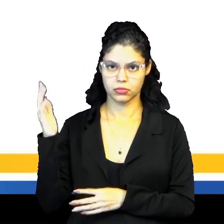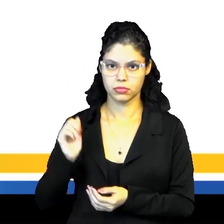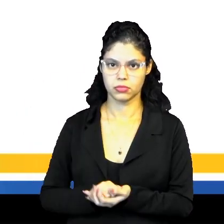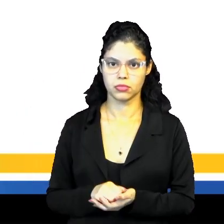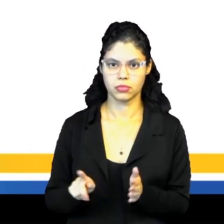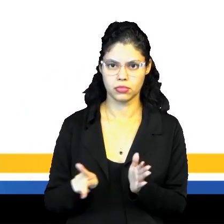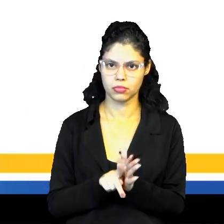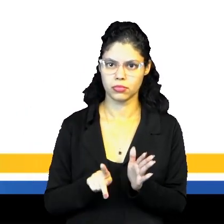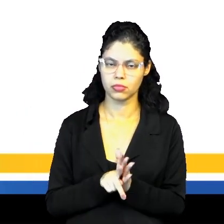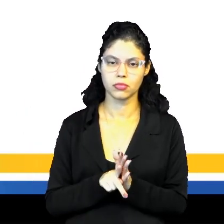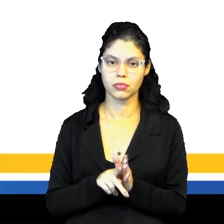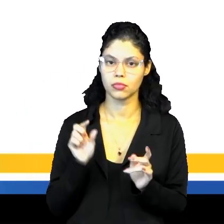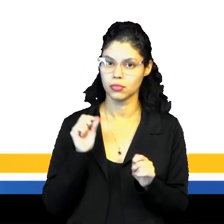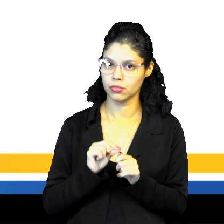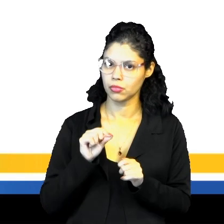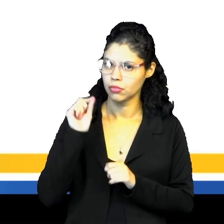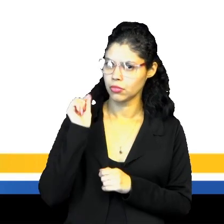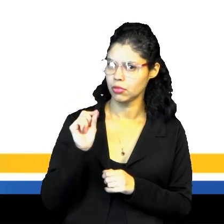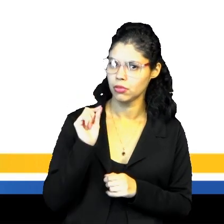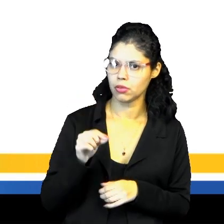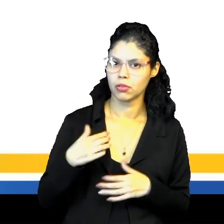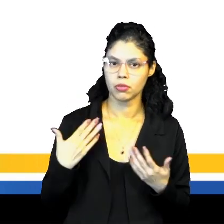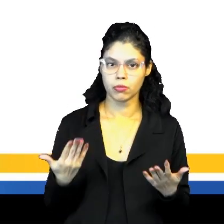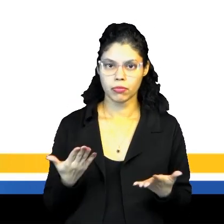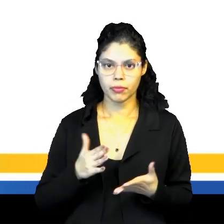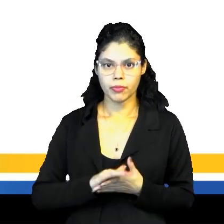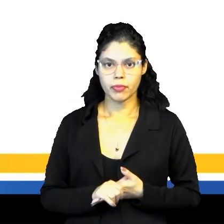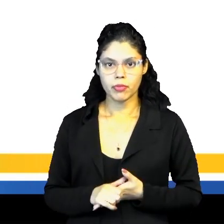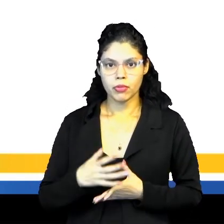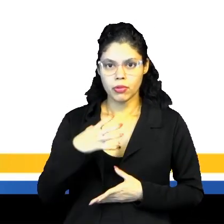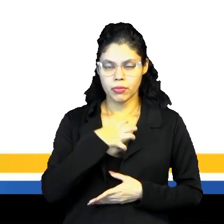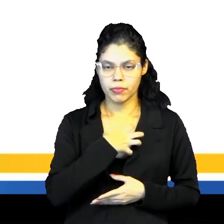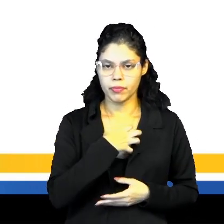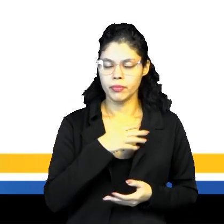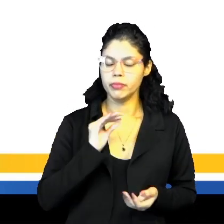Como, o que fazer, Na verdade,